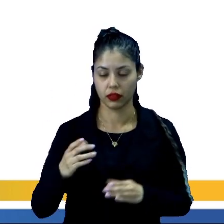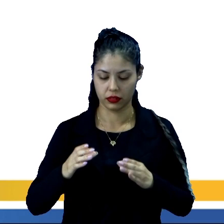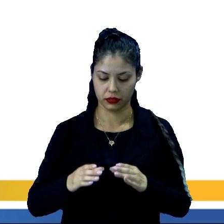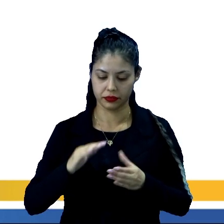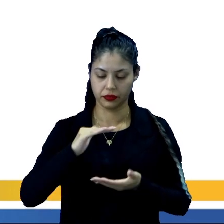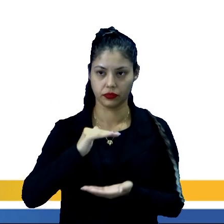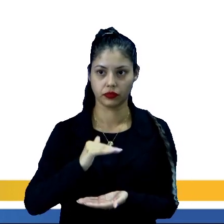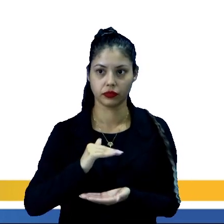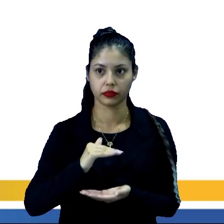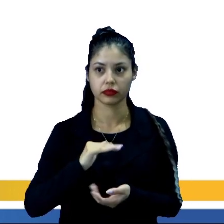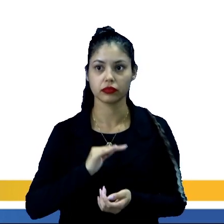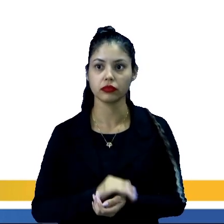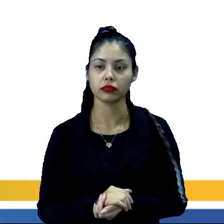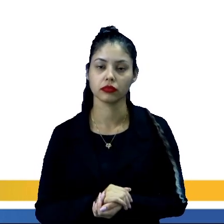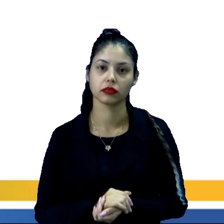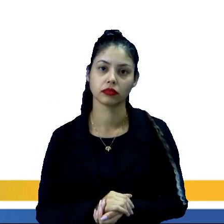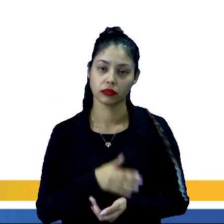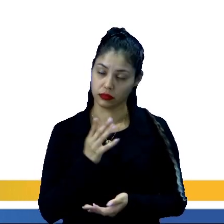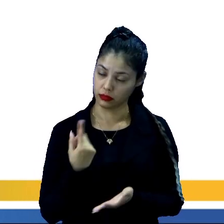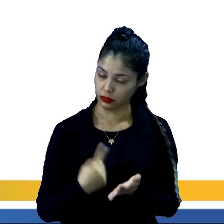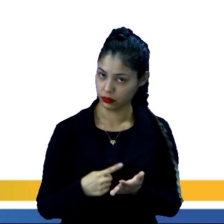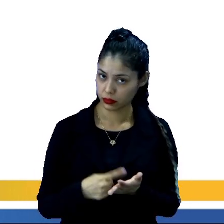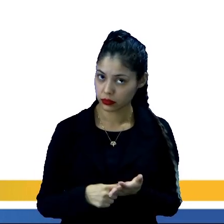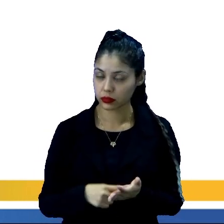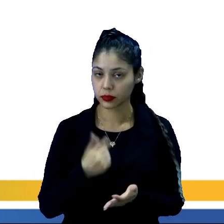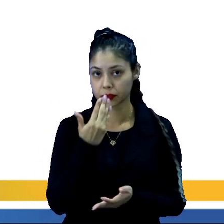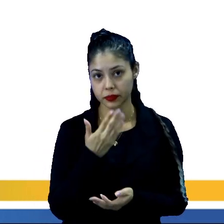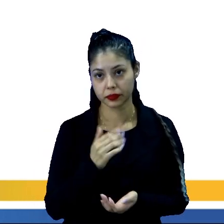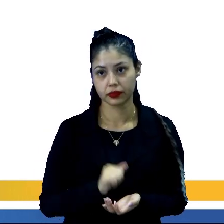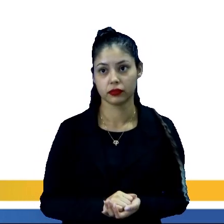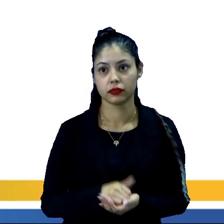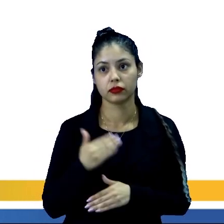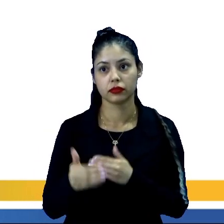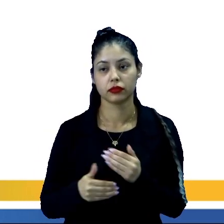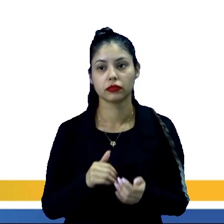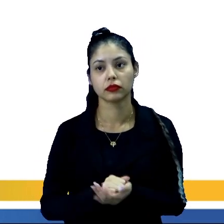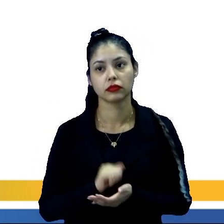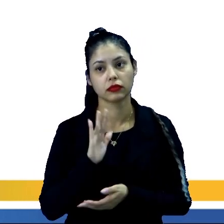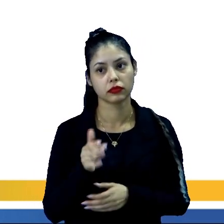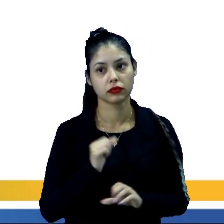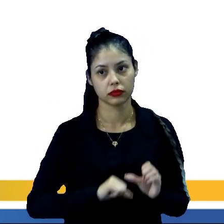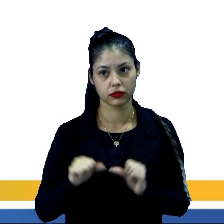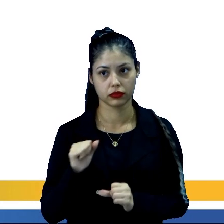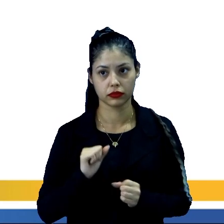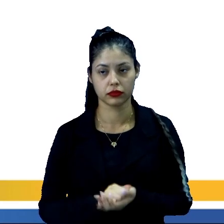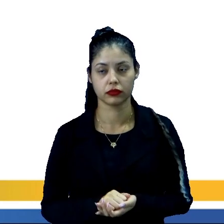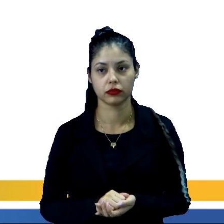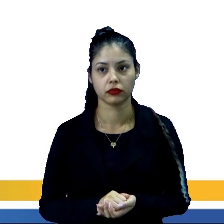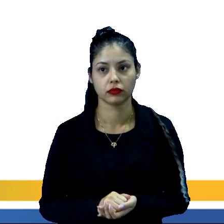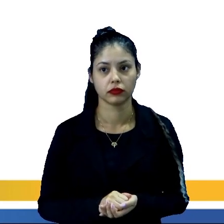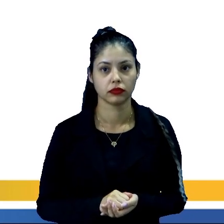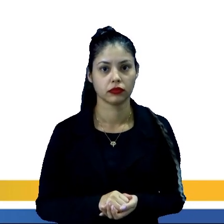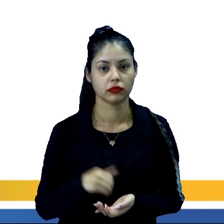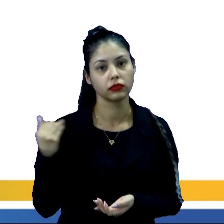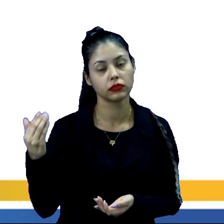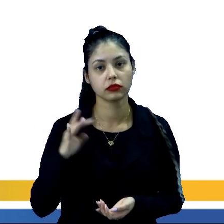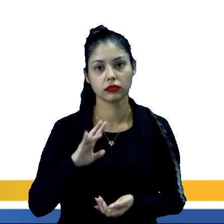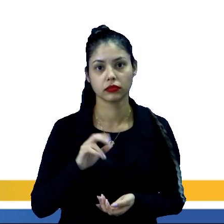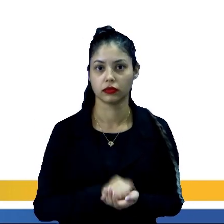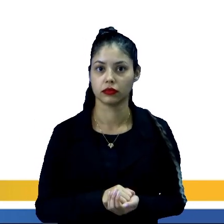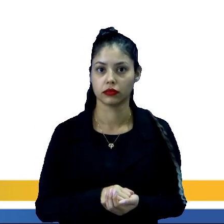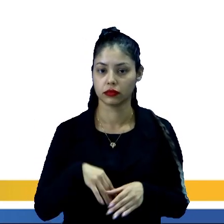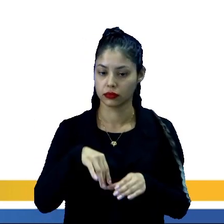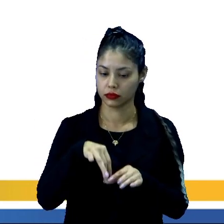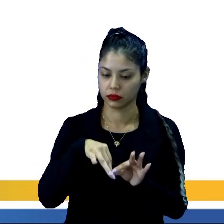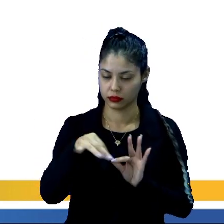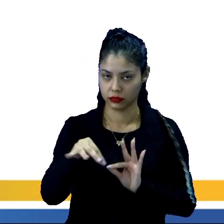quando a gente tem ali um milho em conserva, ele já é considerado um alimento processado. E quando ele vira ali um salgadinho, né, um chips,